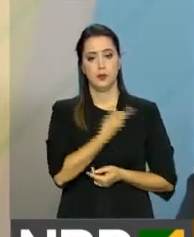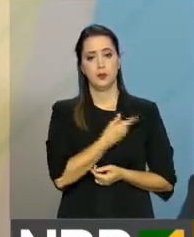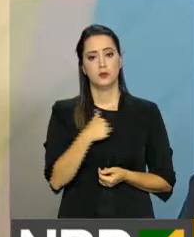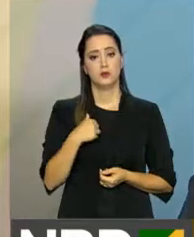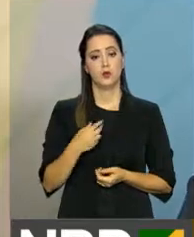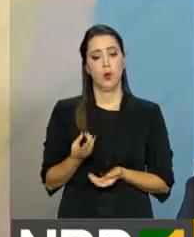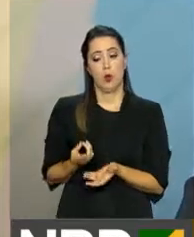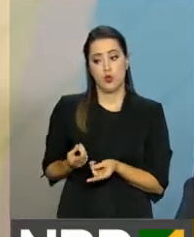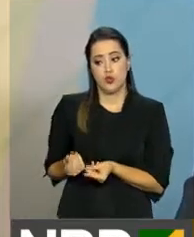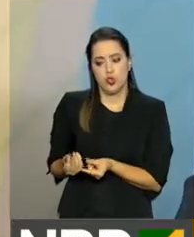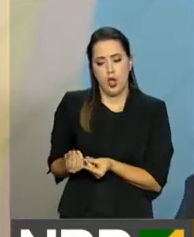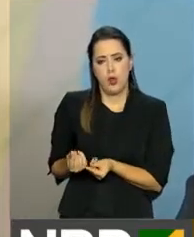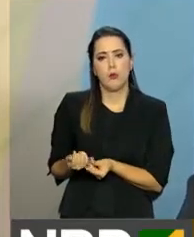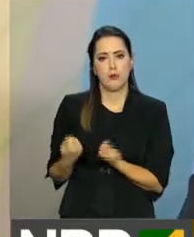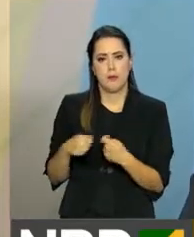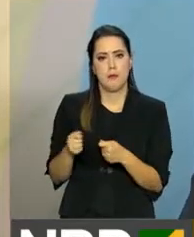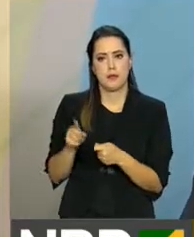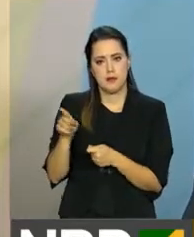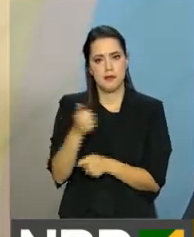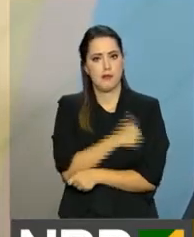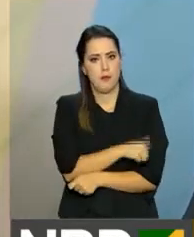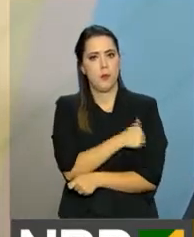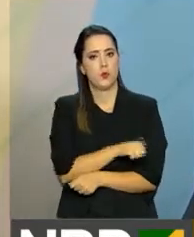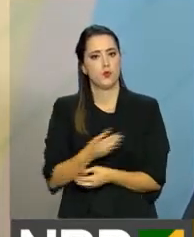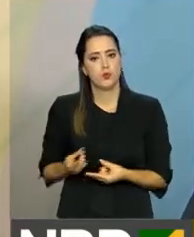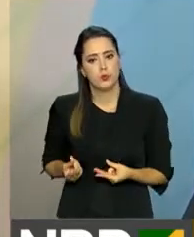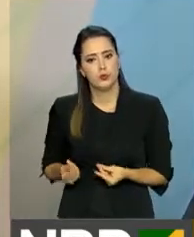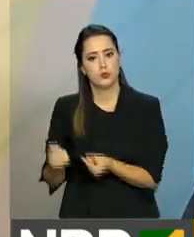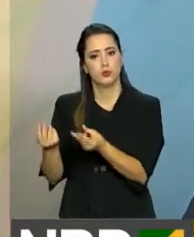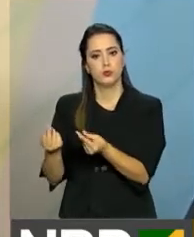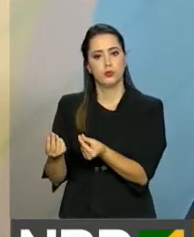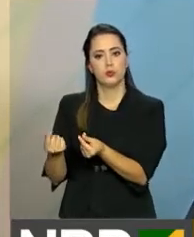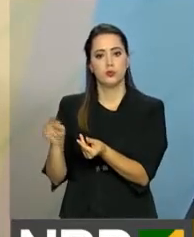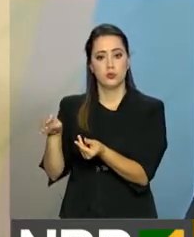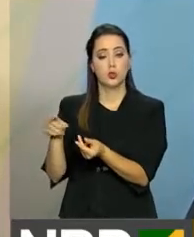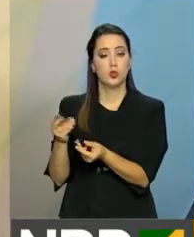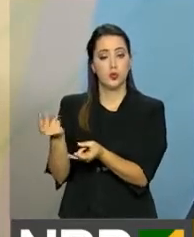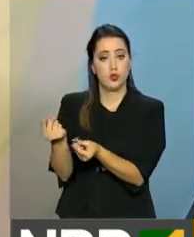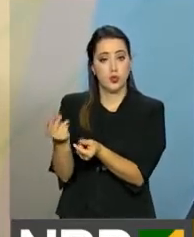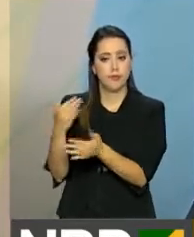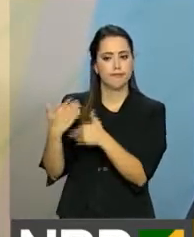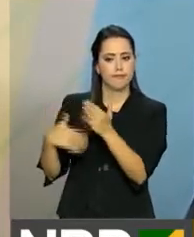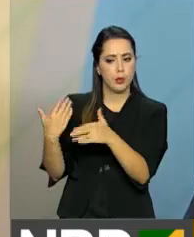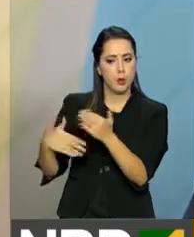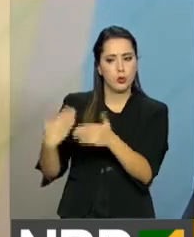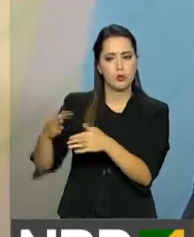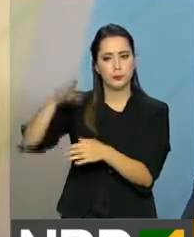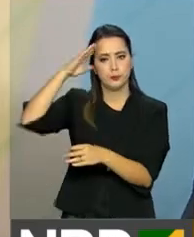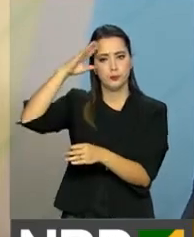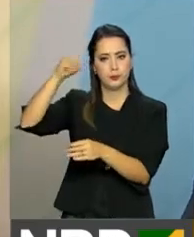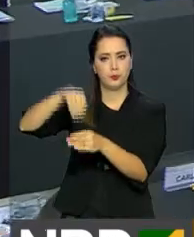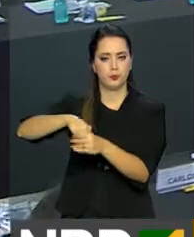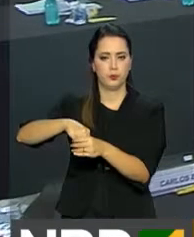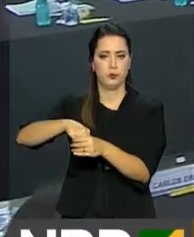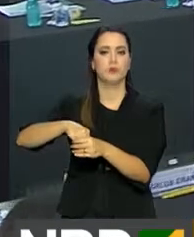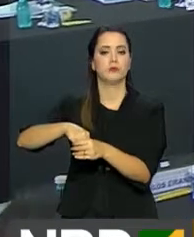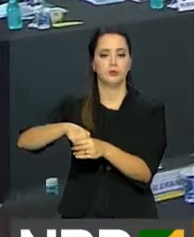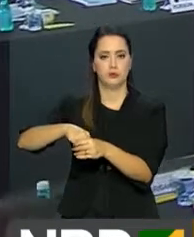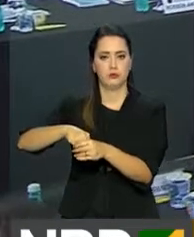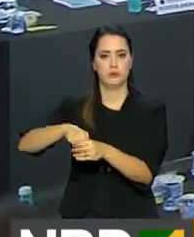recursos lá no rio de janeiro para fazer prevalecer para dar certo a intervenção